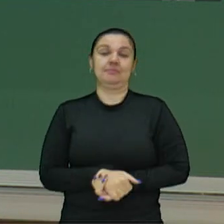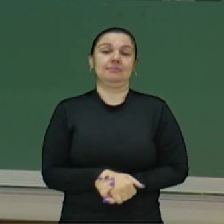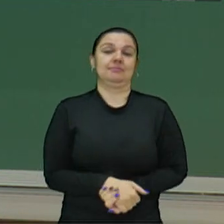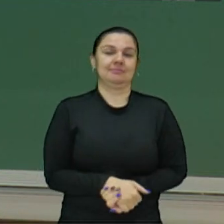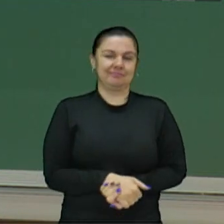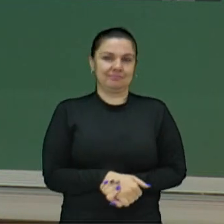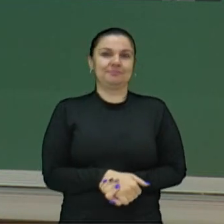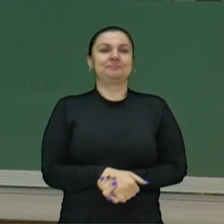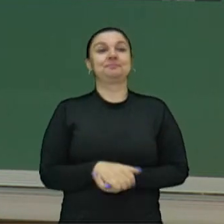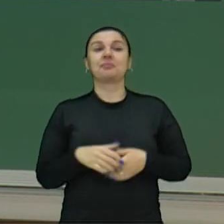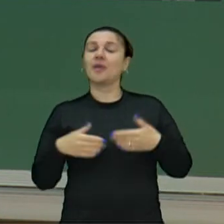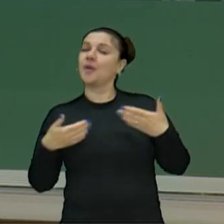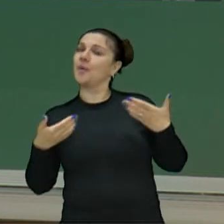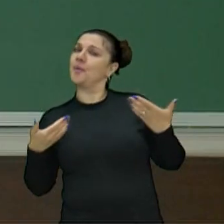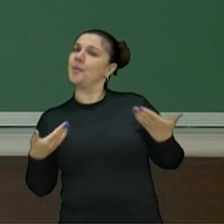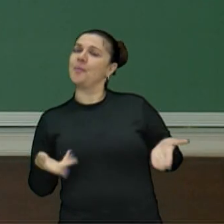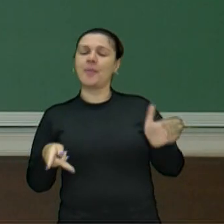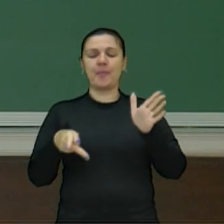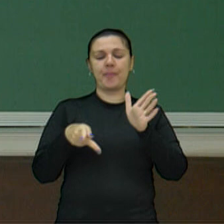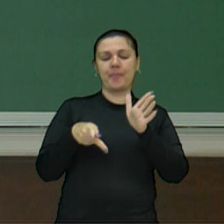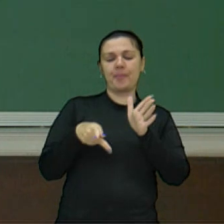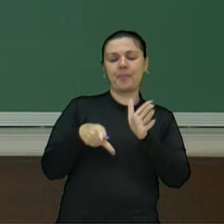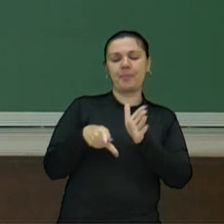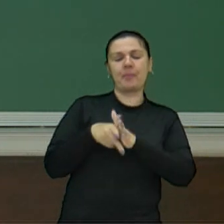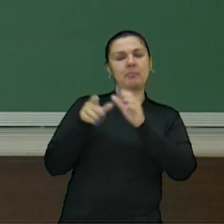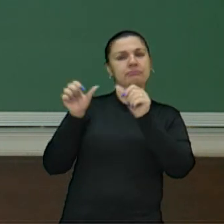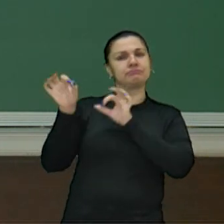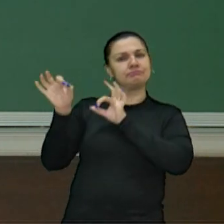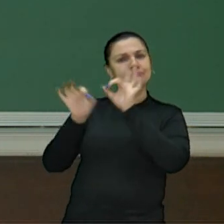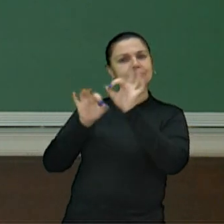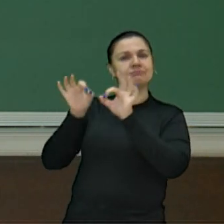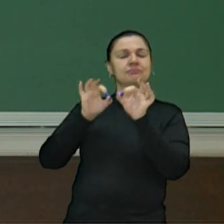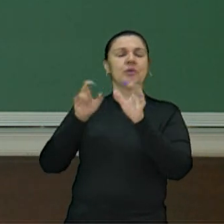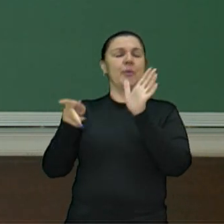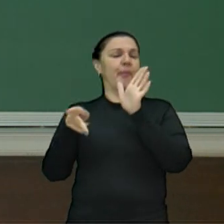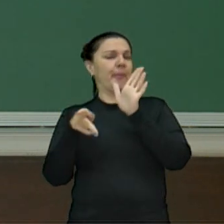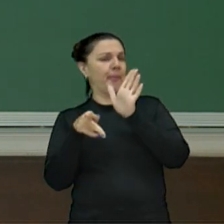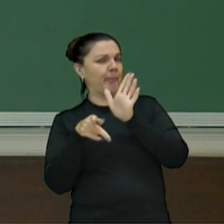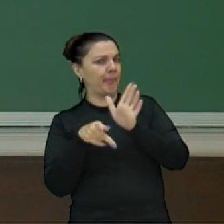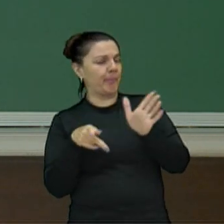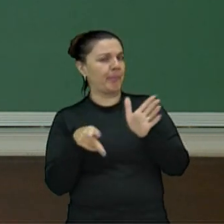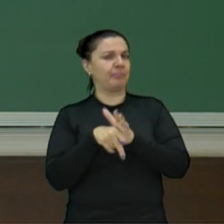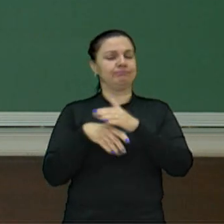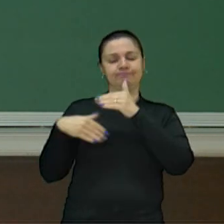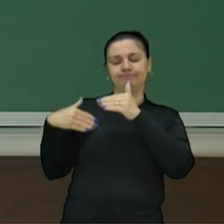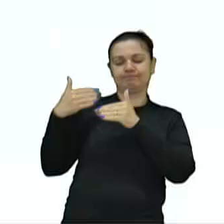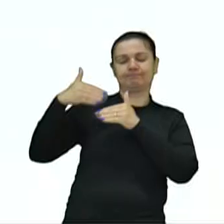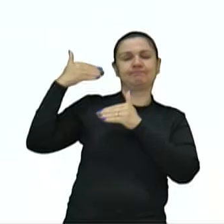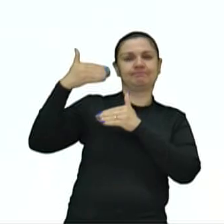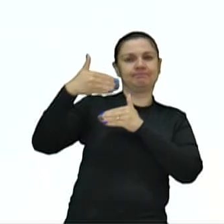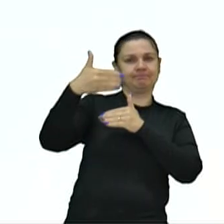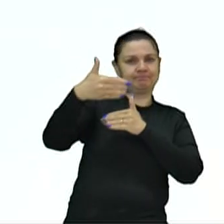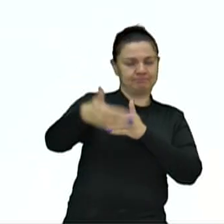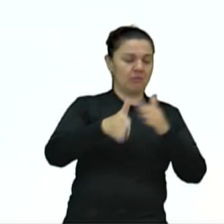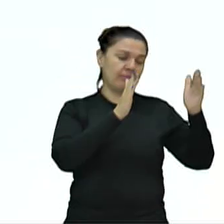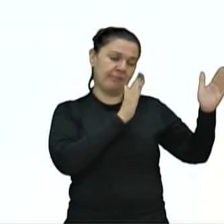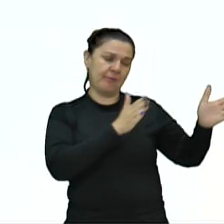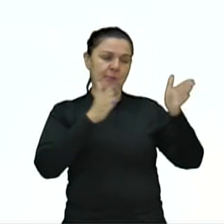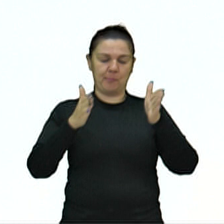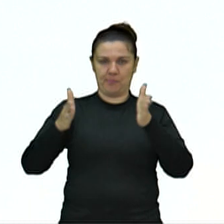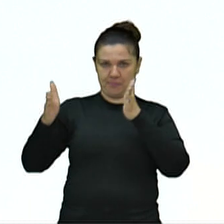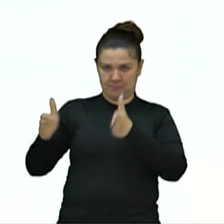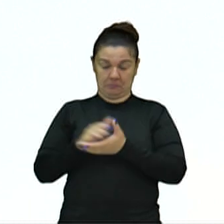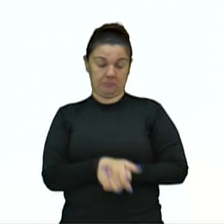Então, quais seriam os epistemas que ocorreram ao longo das épocas? Os sucessivos epistemas, então, né? Foucault